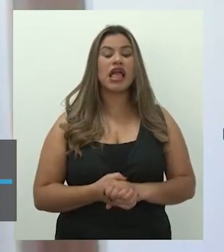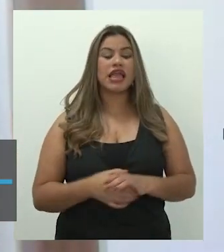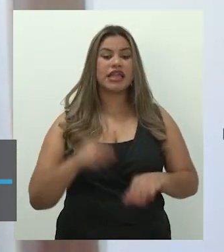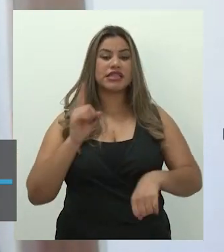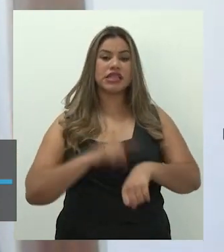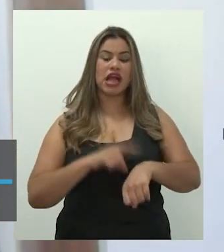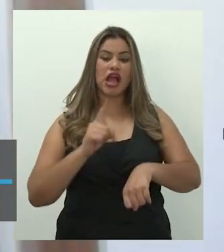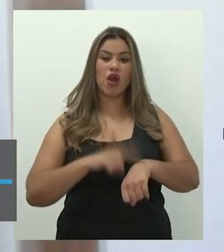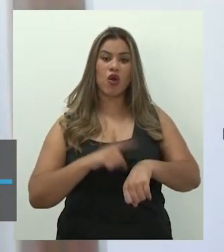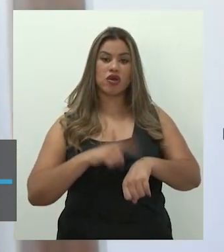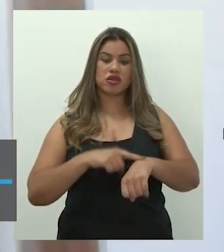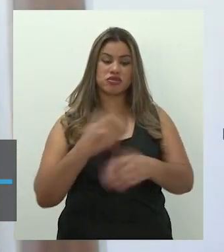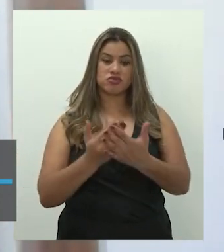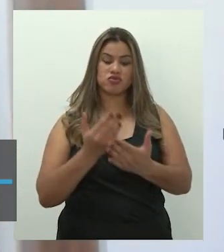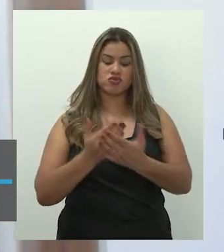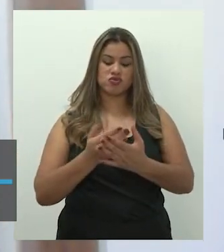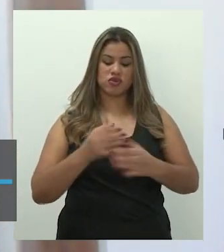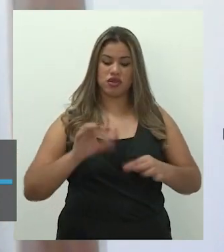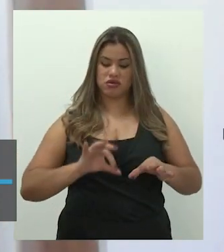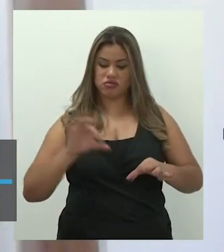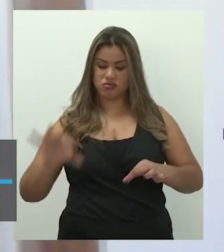essas tampinhas numa mesa,